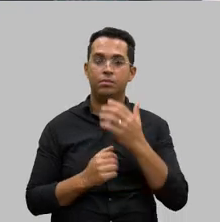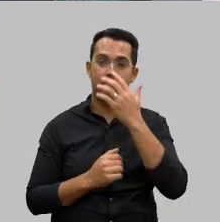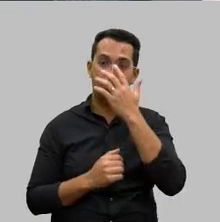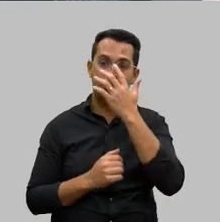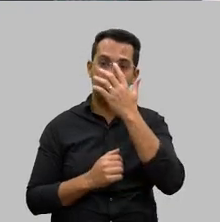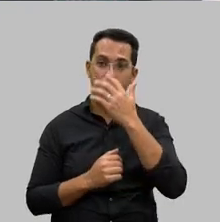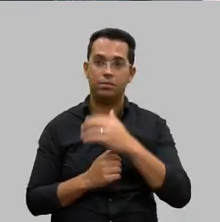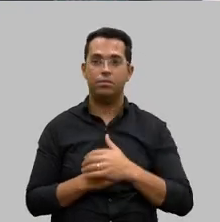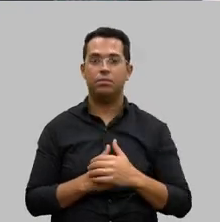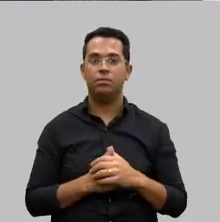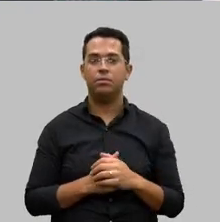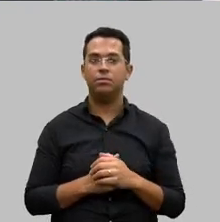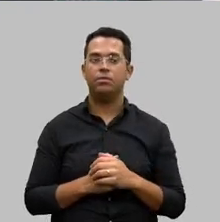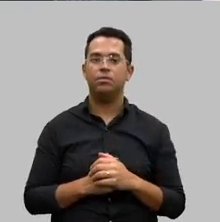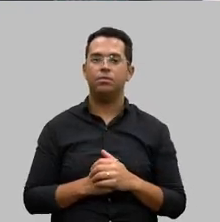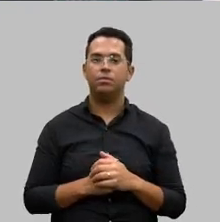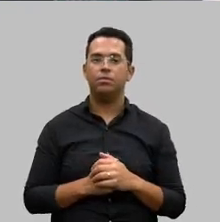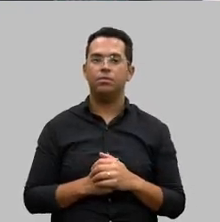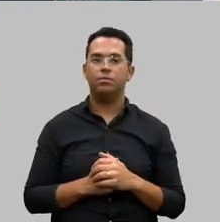a